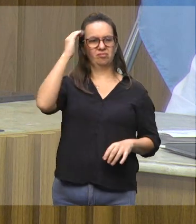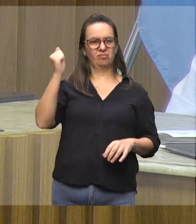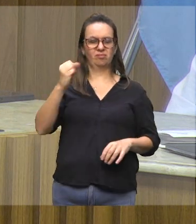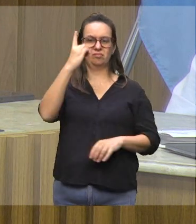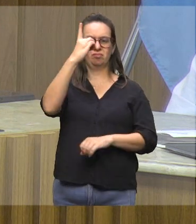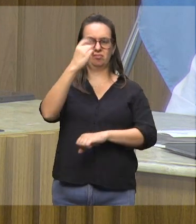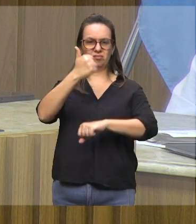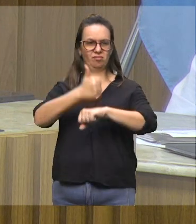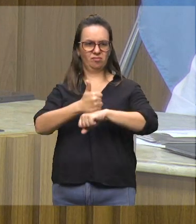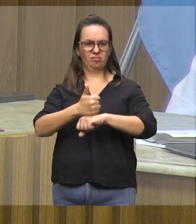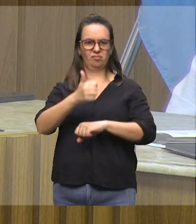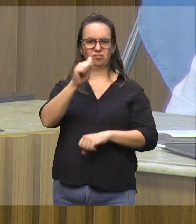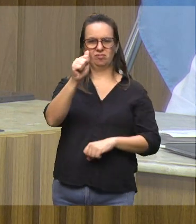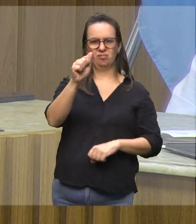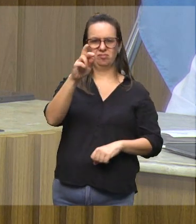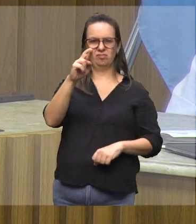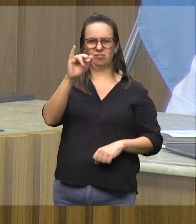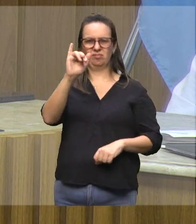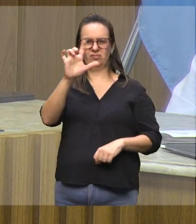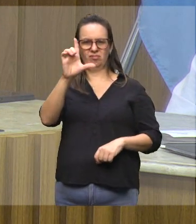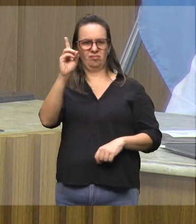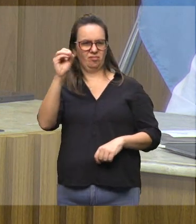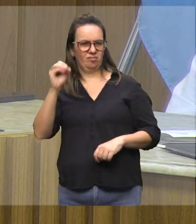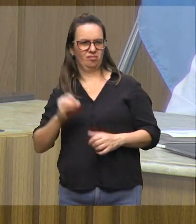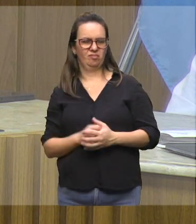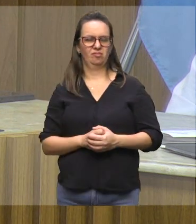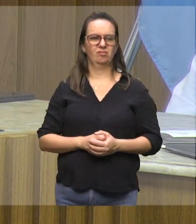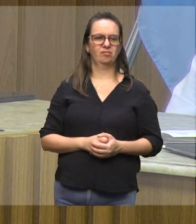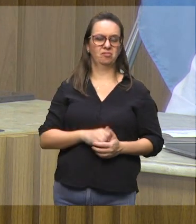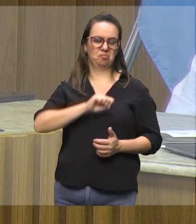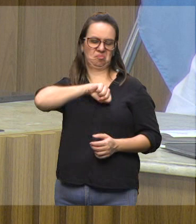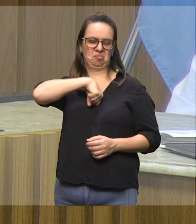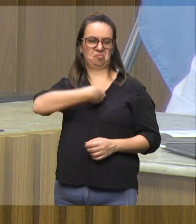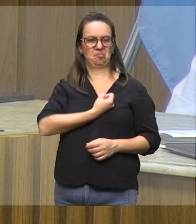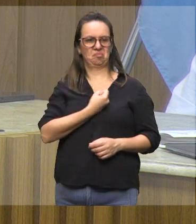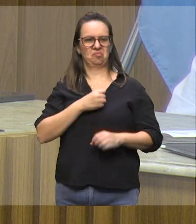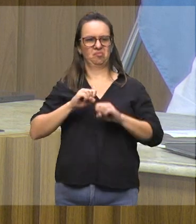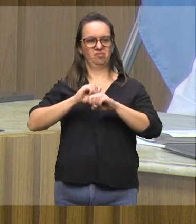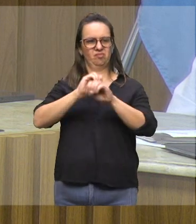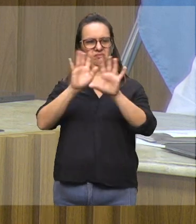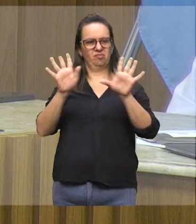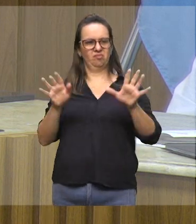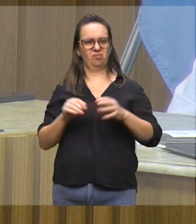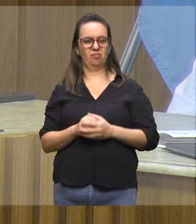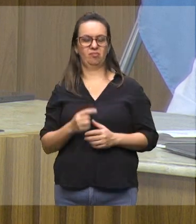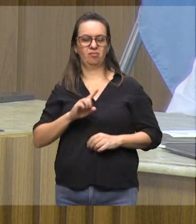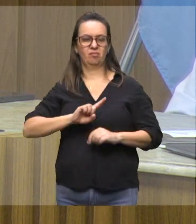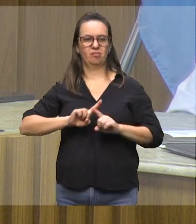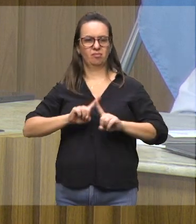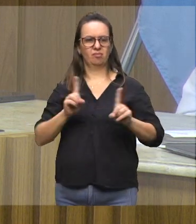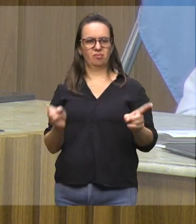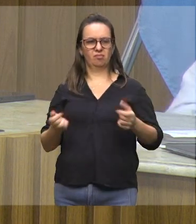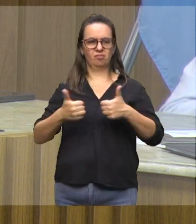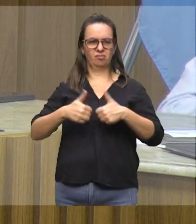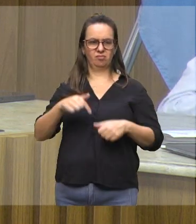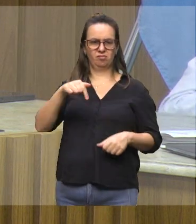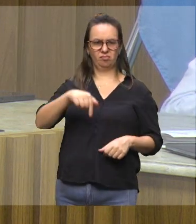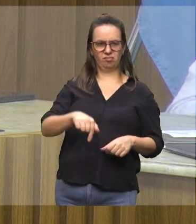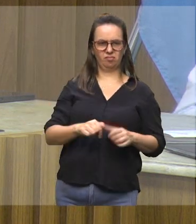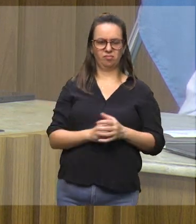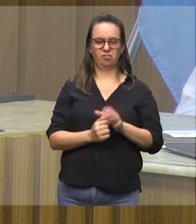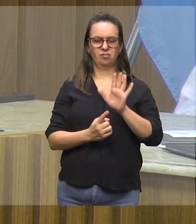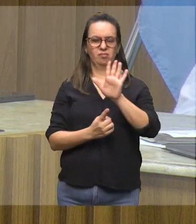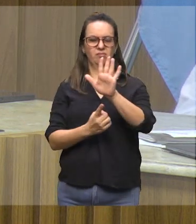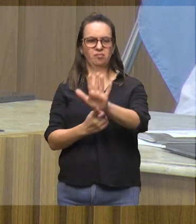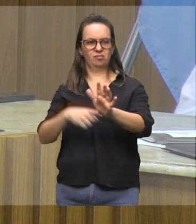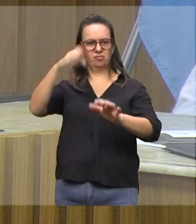José Fernandes odeiam a transparência, mas a Câmara Municipal vai estar aqui para colocar o dedo na ferida e jogar a luz onde eles querem que fique na